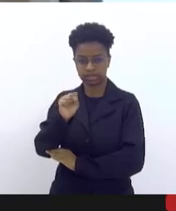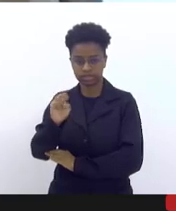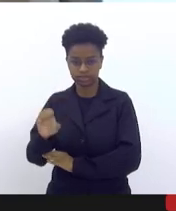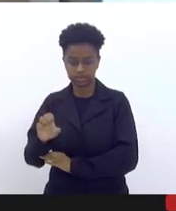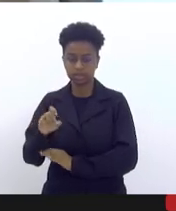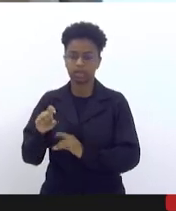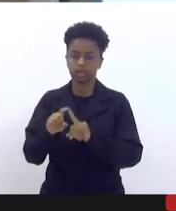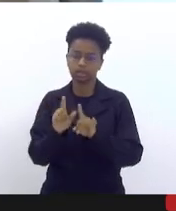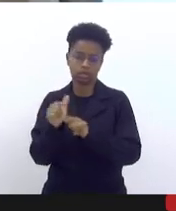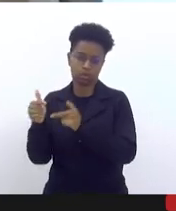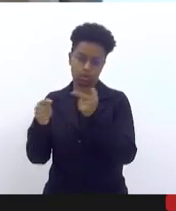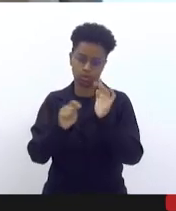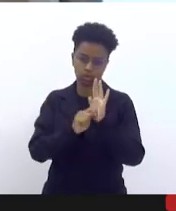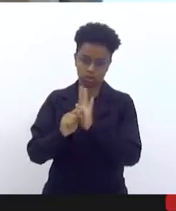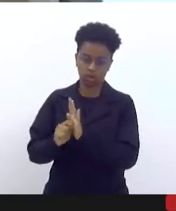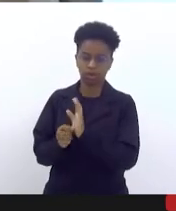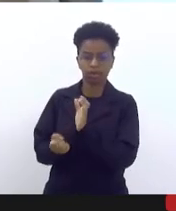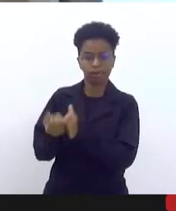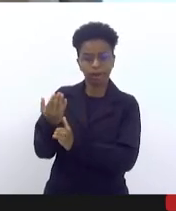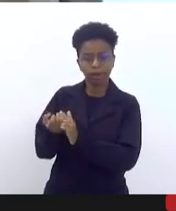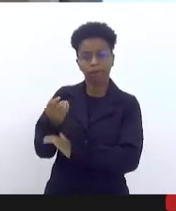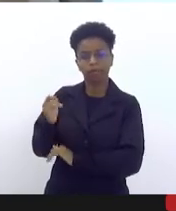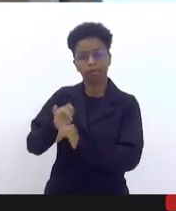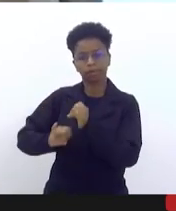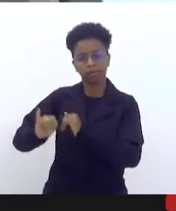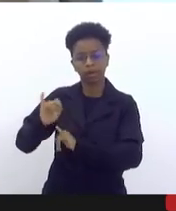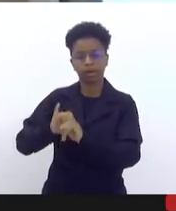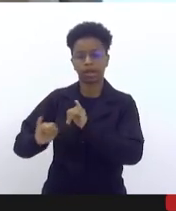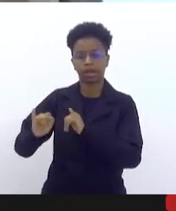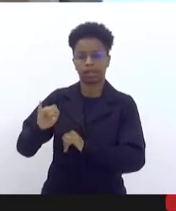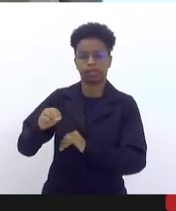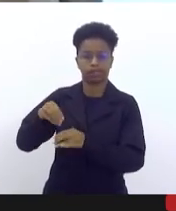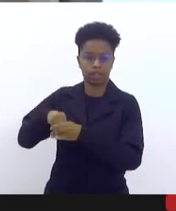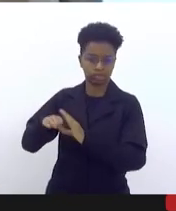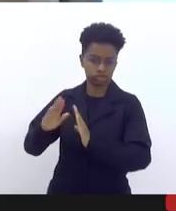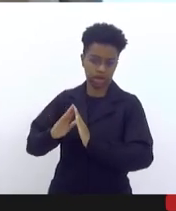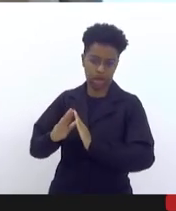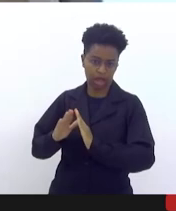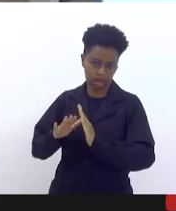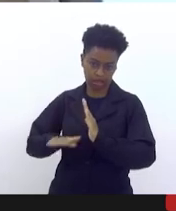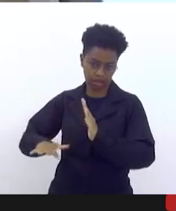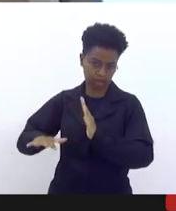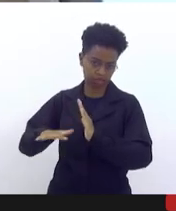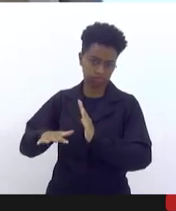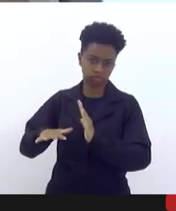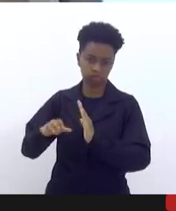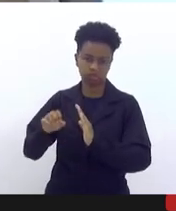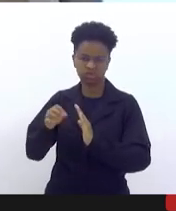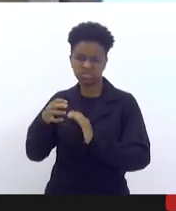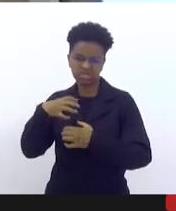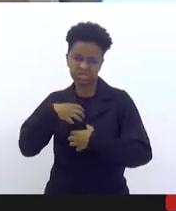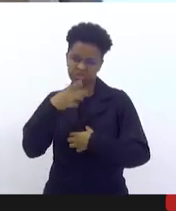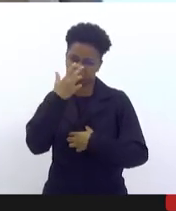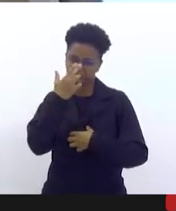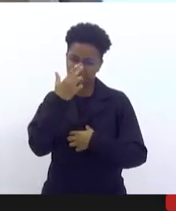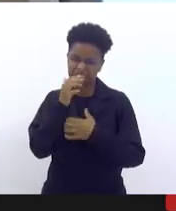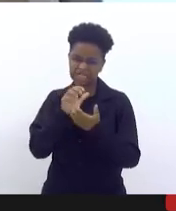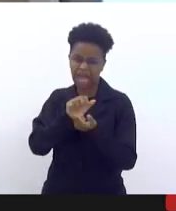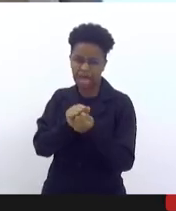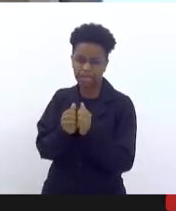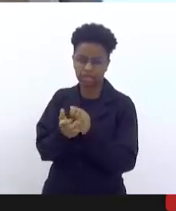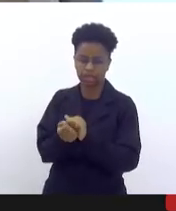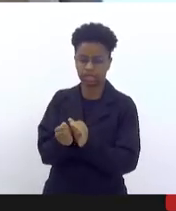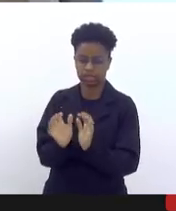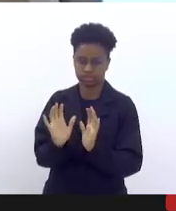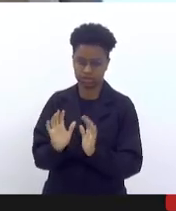muito em partes produzidos em laboratórios em fundos de Quintal de uma maneira bem artesanal vamos dizer assim então